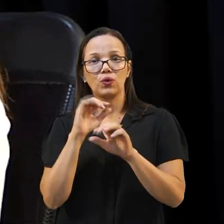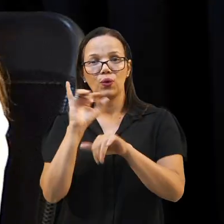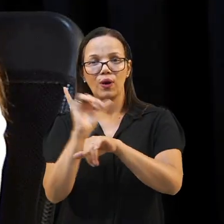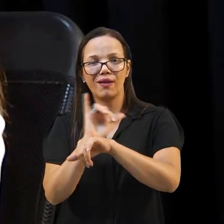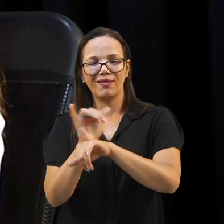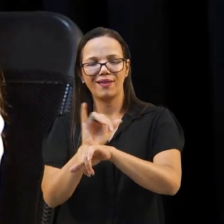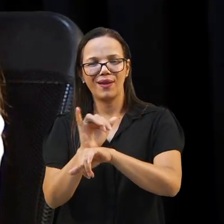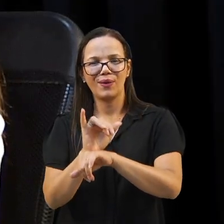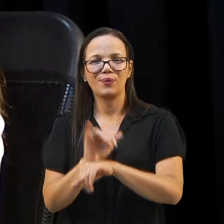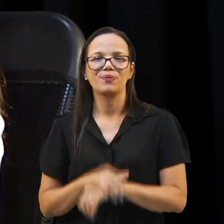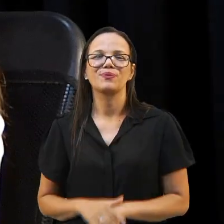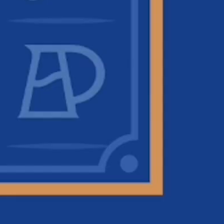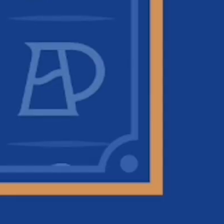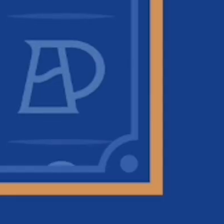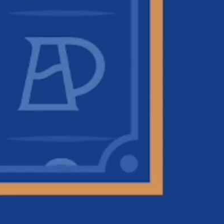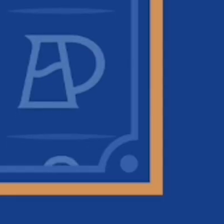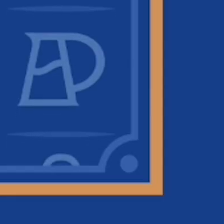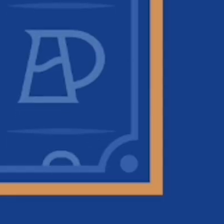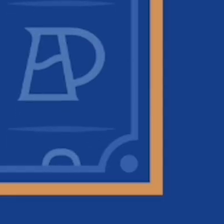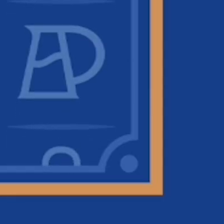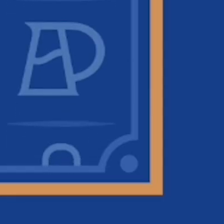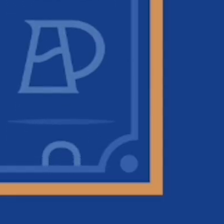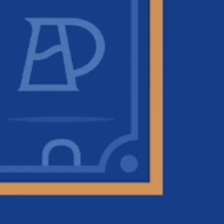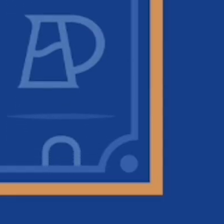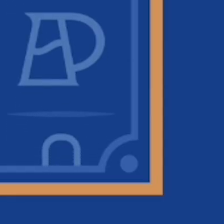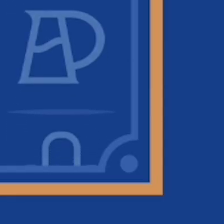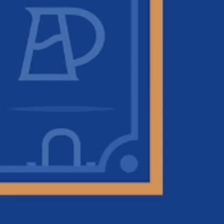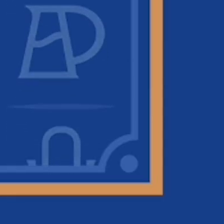YouTube. Até lá. Até lá.